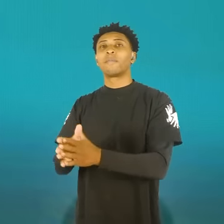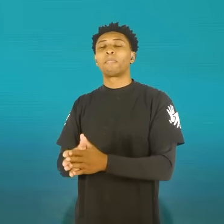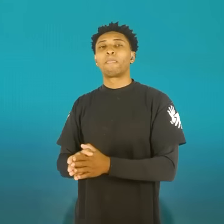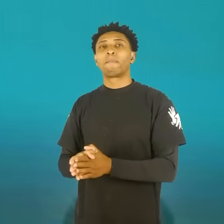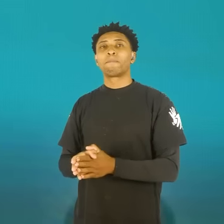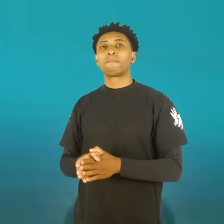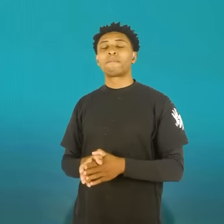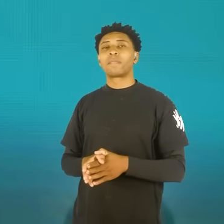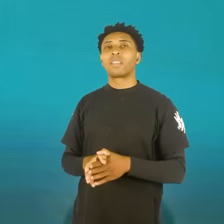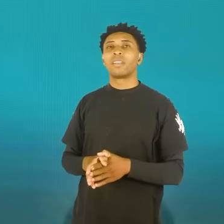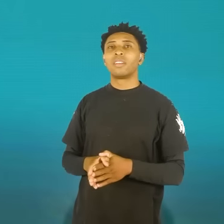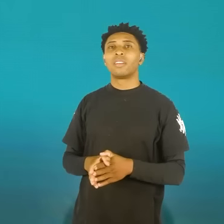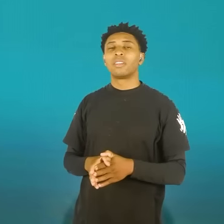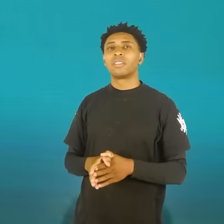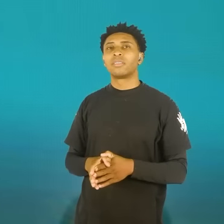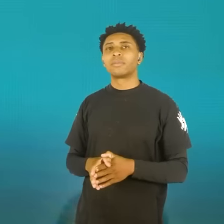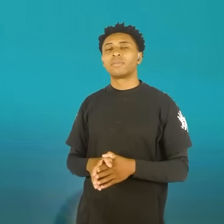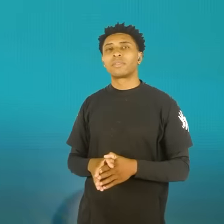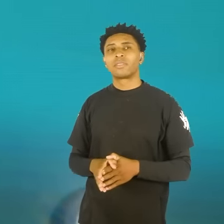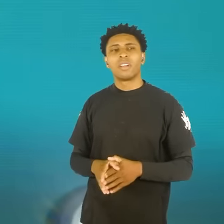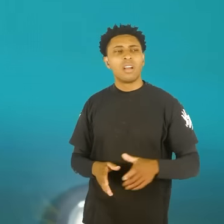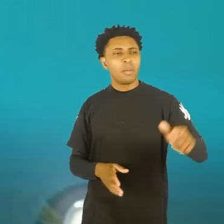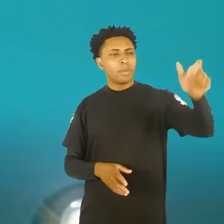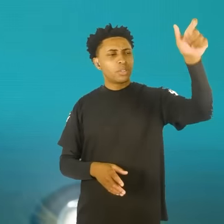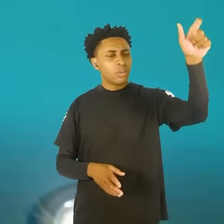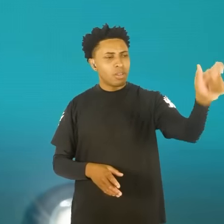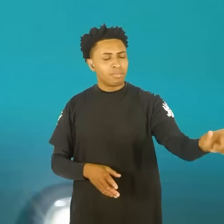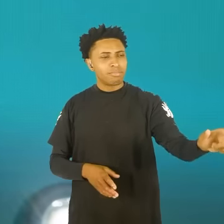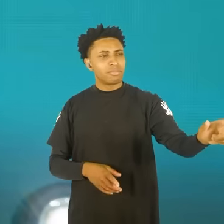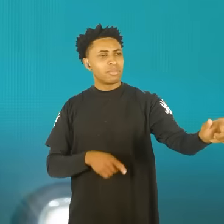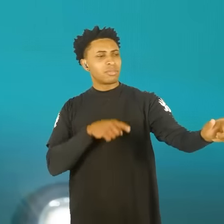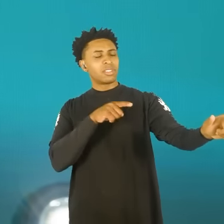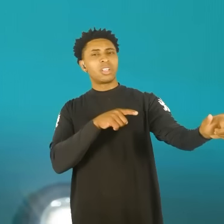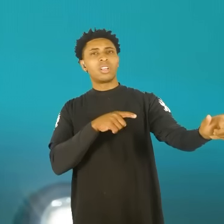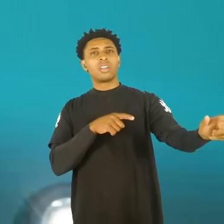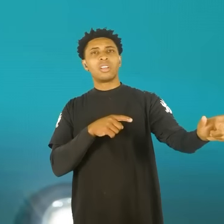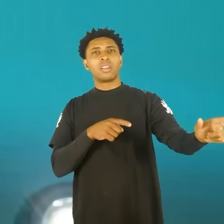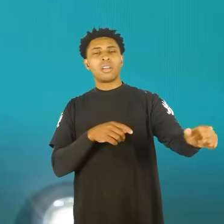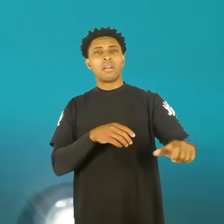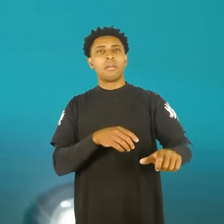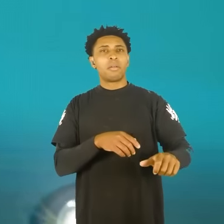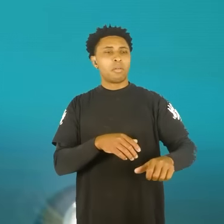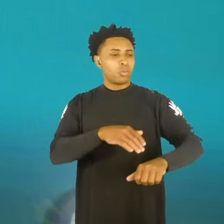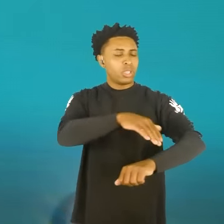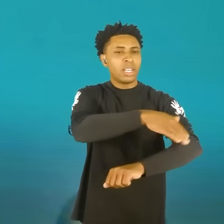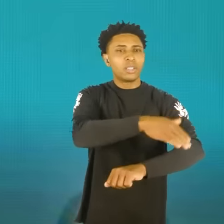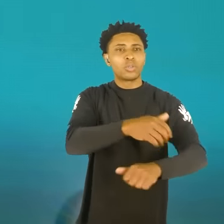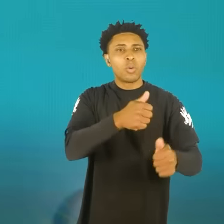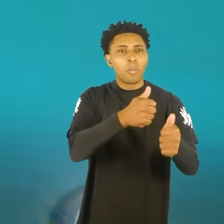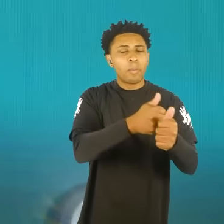Se alguém está a 1,5 km da sua casa, ele não precisa dizer a rua que está, ele diz assim: eu estou a